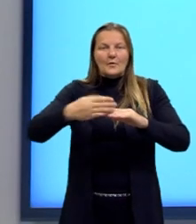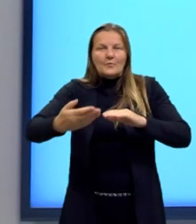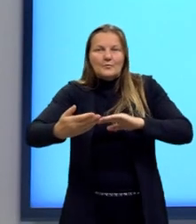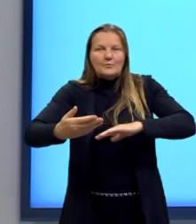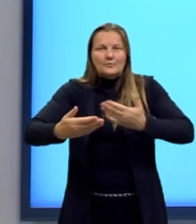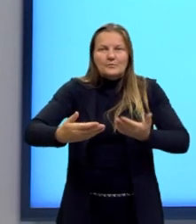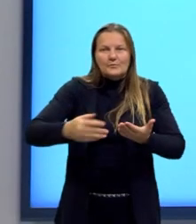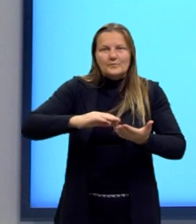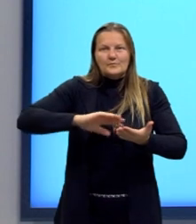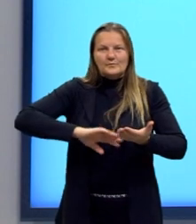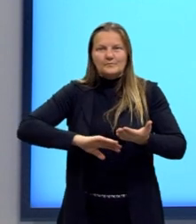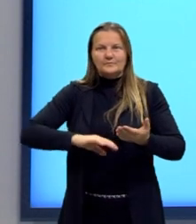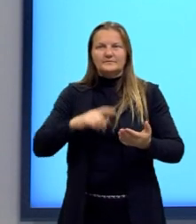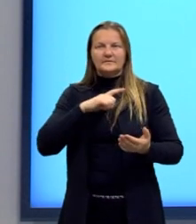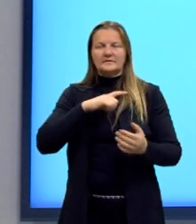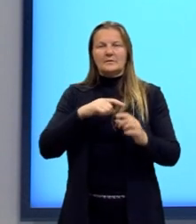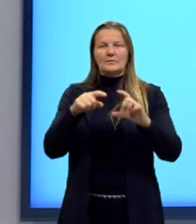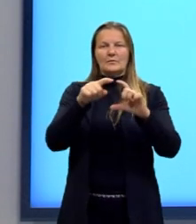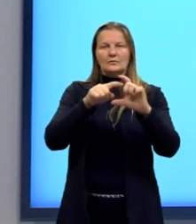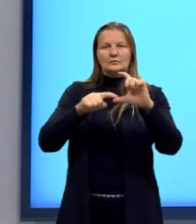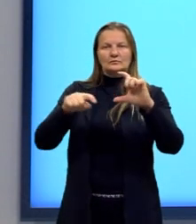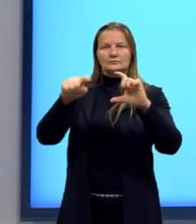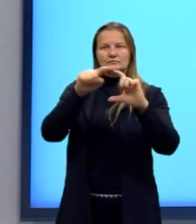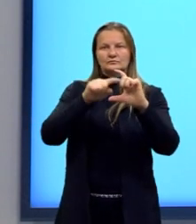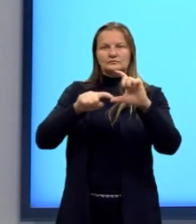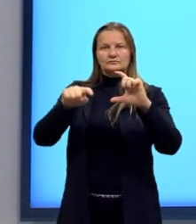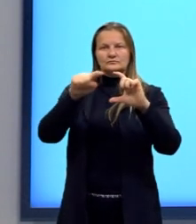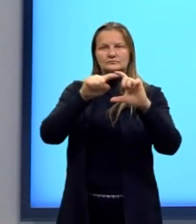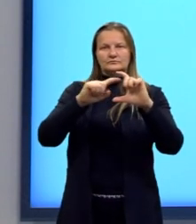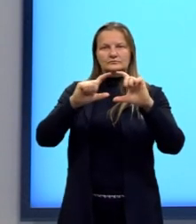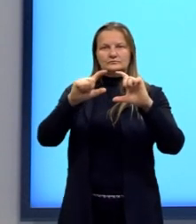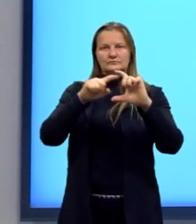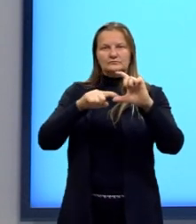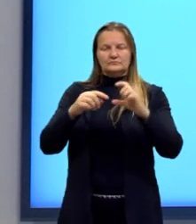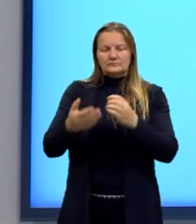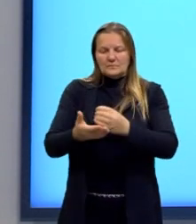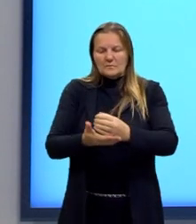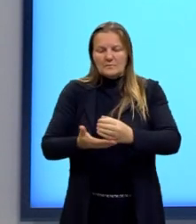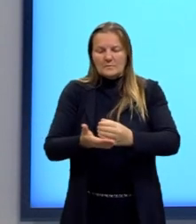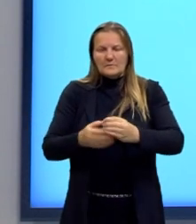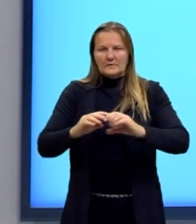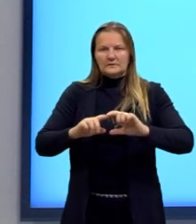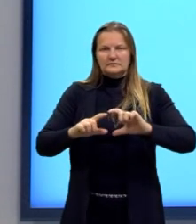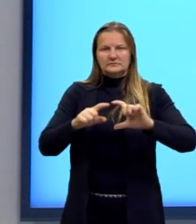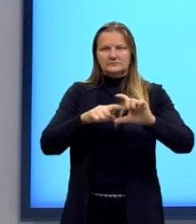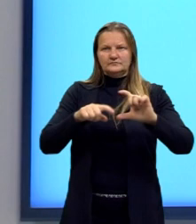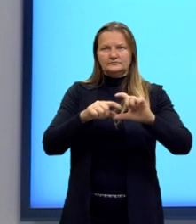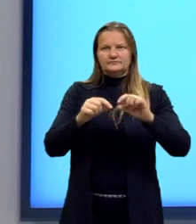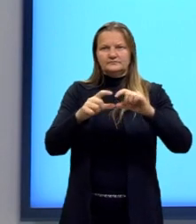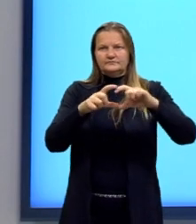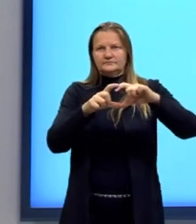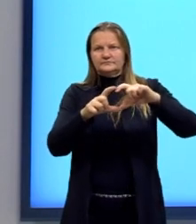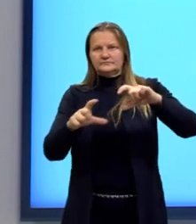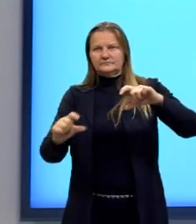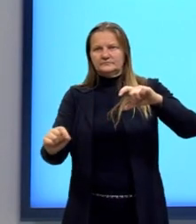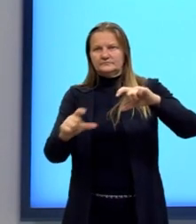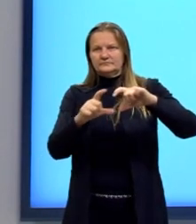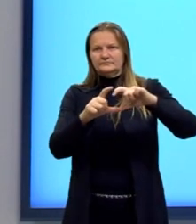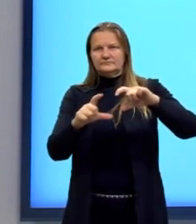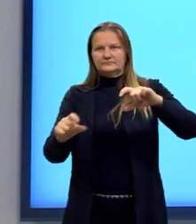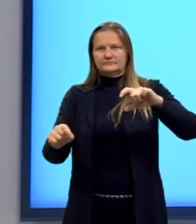nossa figura ali o nosso cone nós teríamos um formato circular que seria a base em nós teríamos aqui